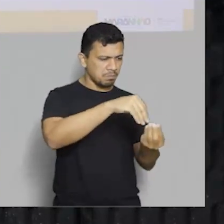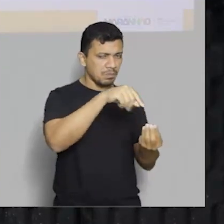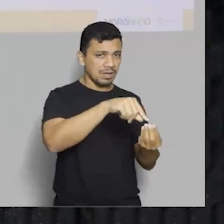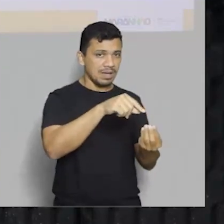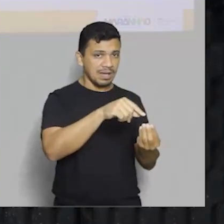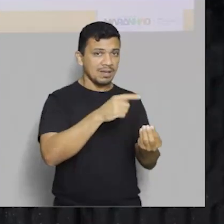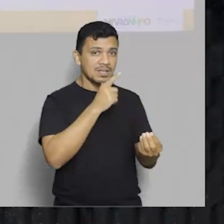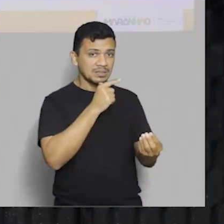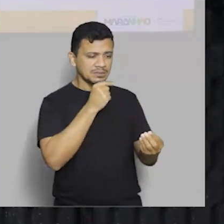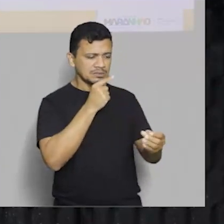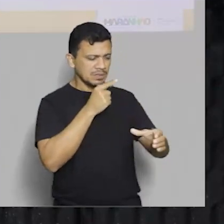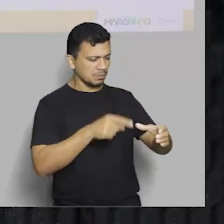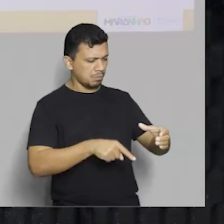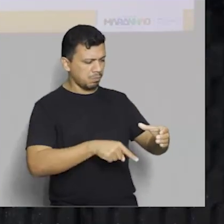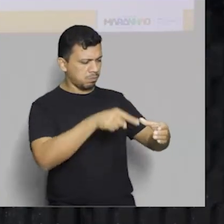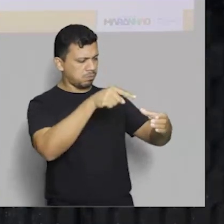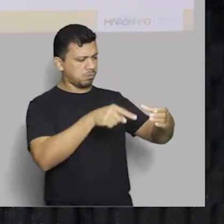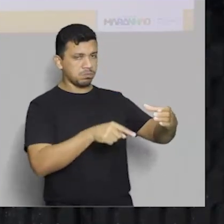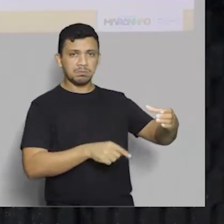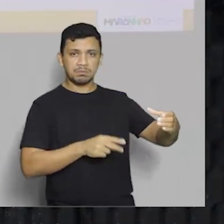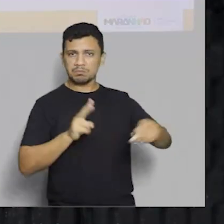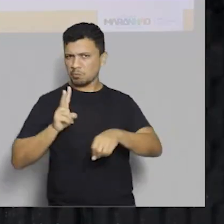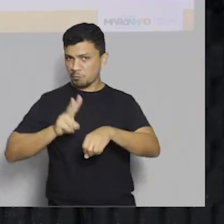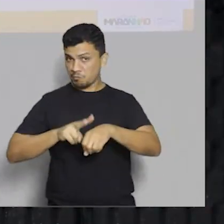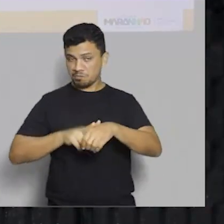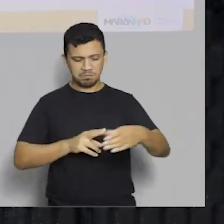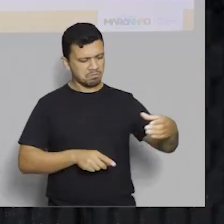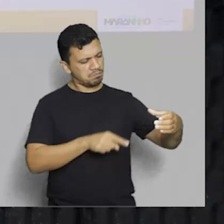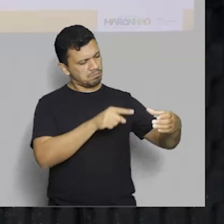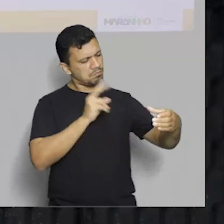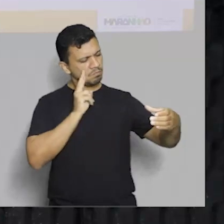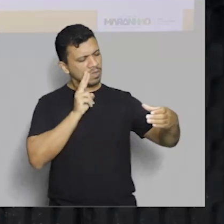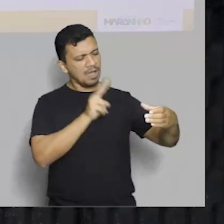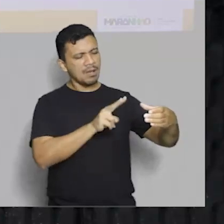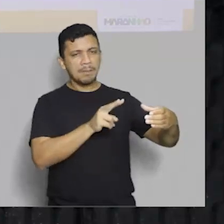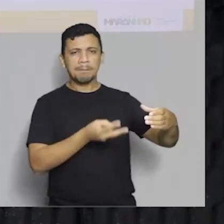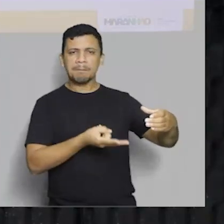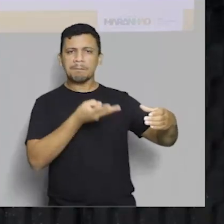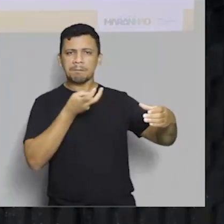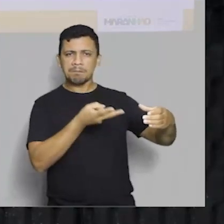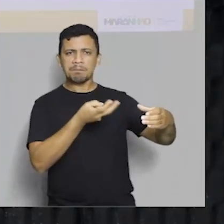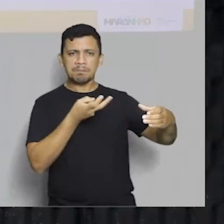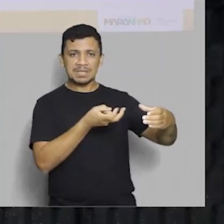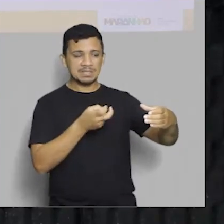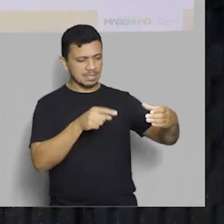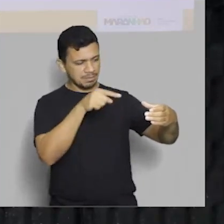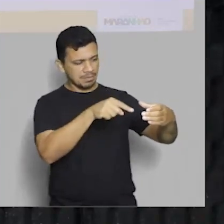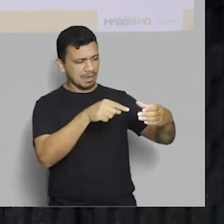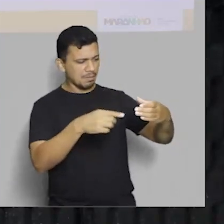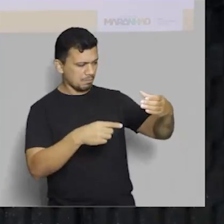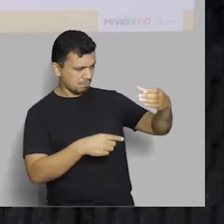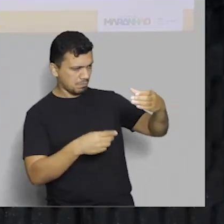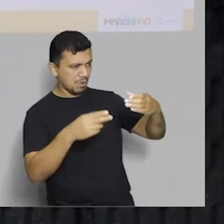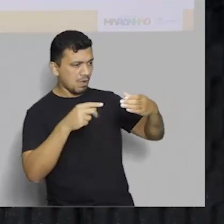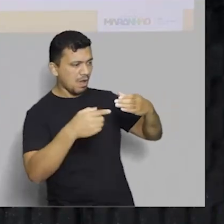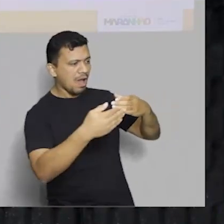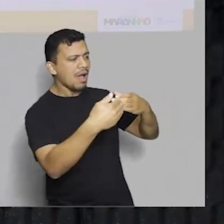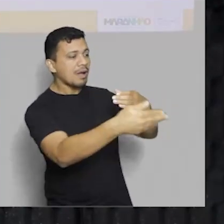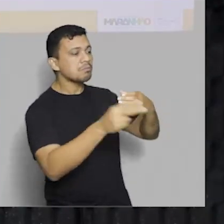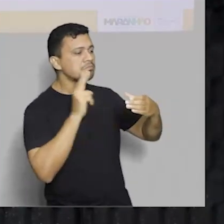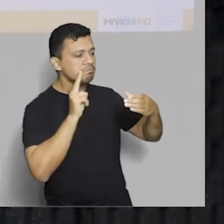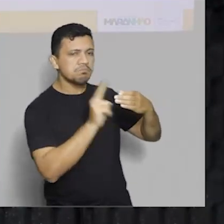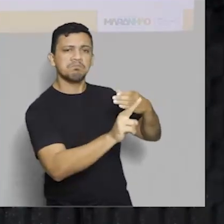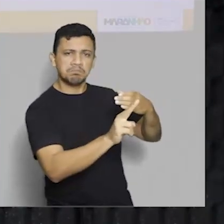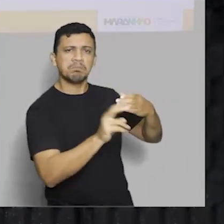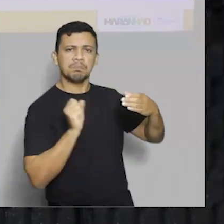esse líquido está dentro de um recipiente transparente. Então, você consegue perceber o outro lado, certo?